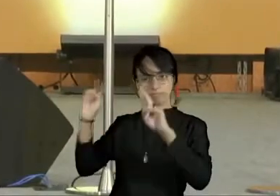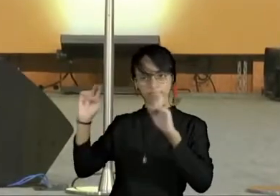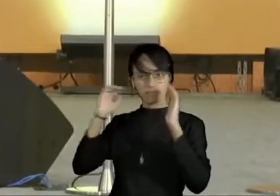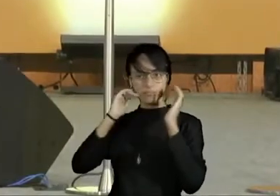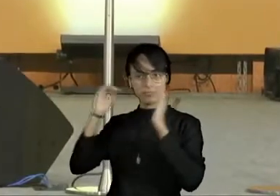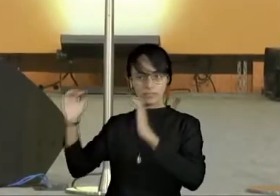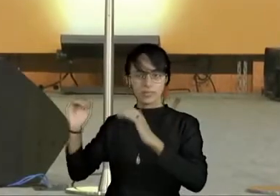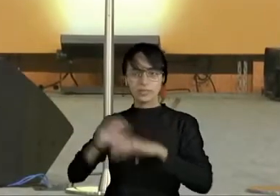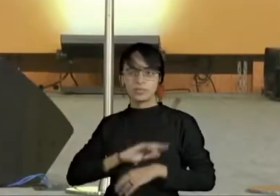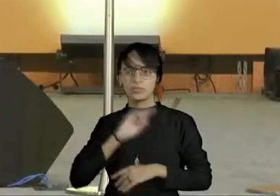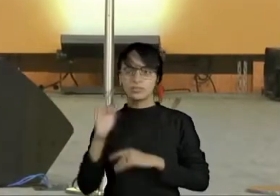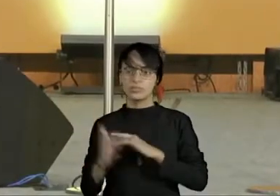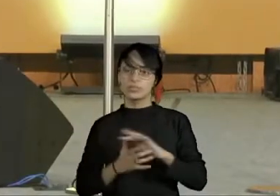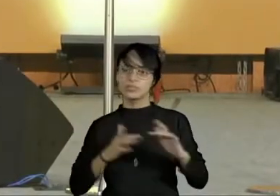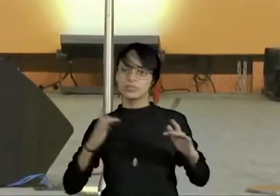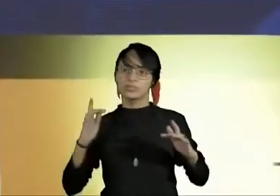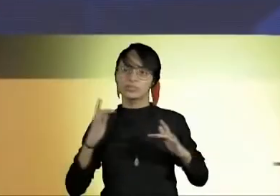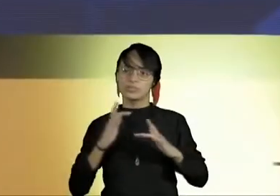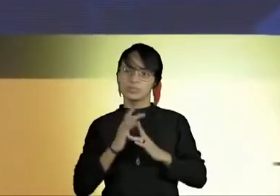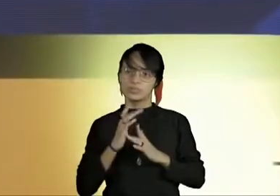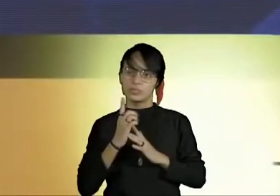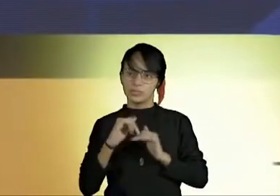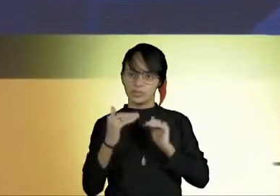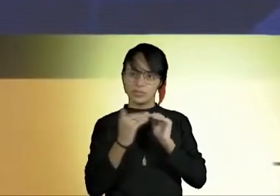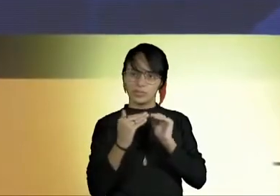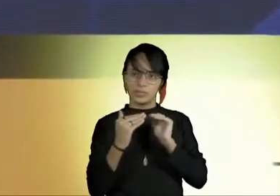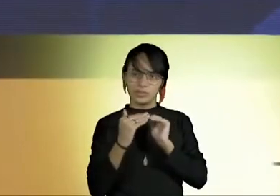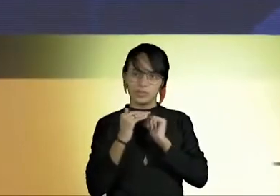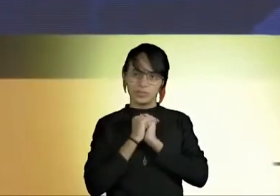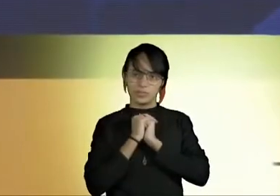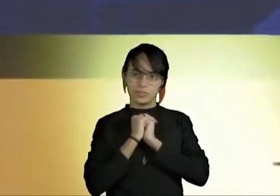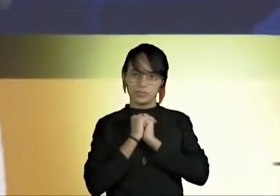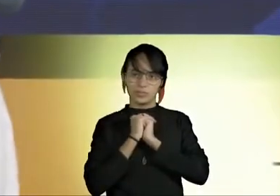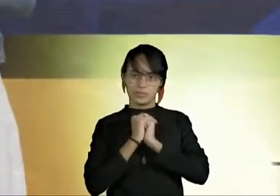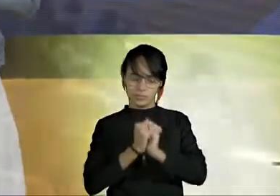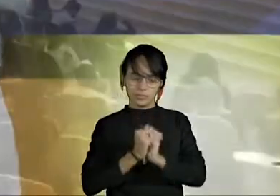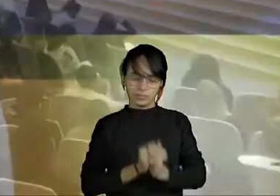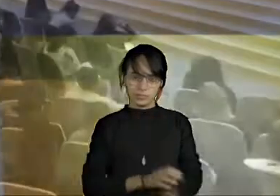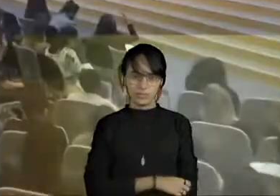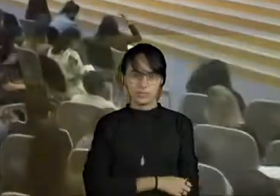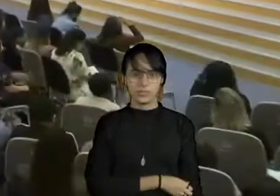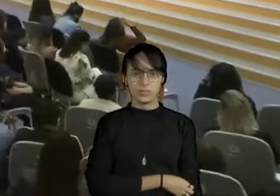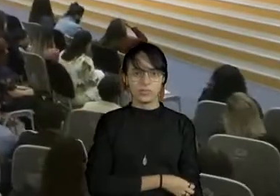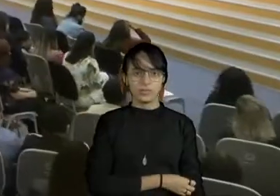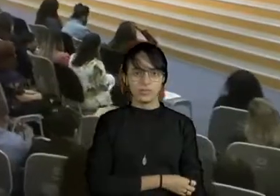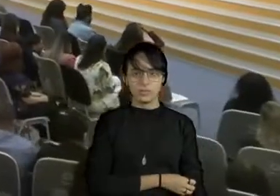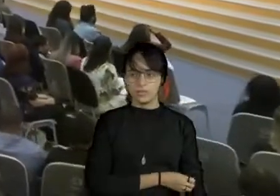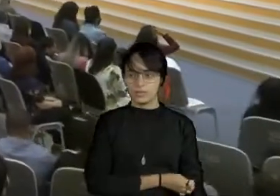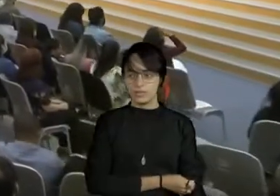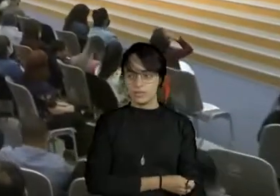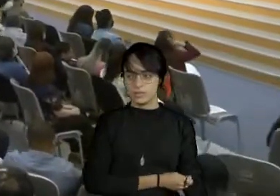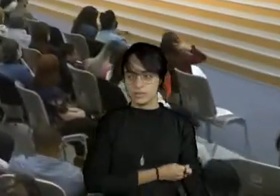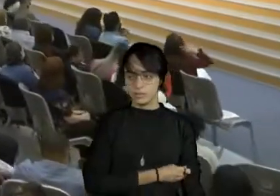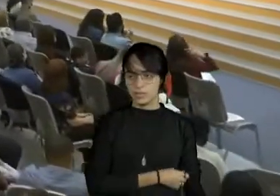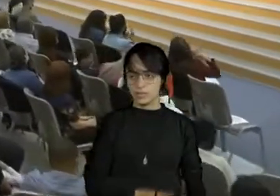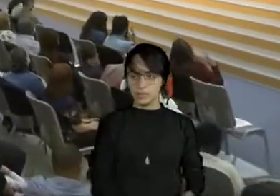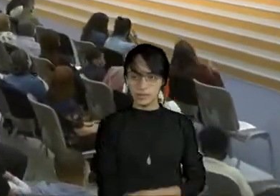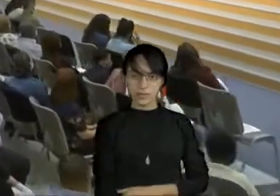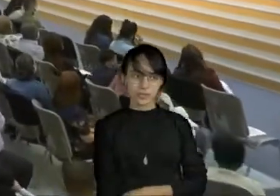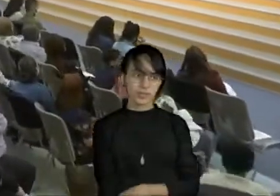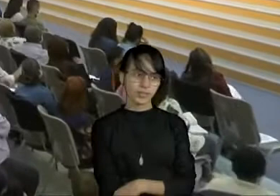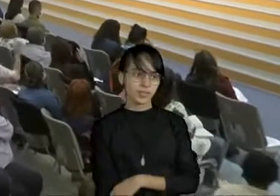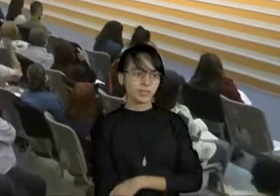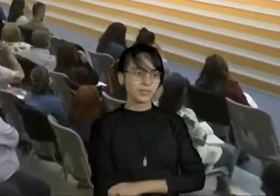em nome de Jesus. Quem concorda, diga. Oh, amém, aleluia.